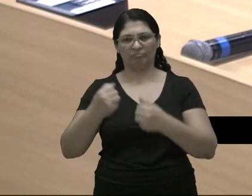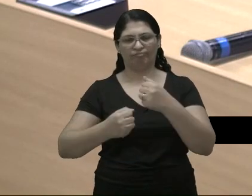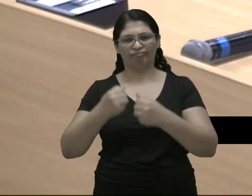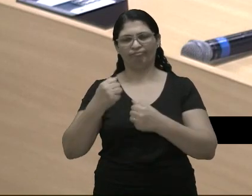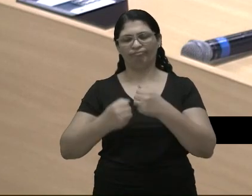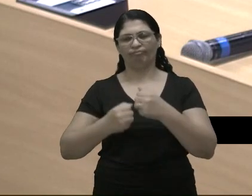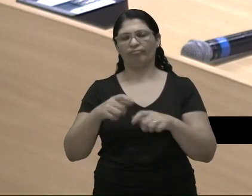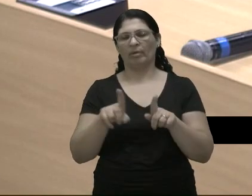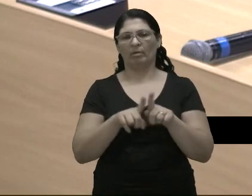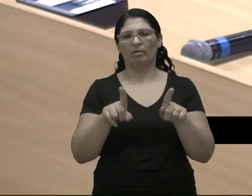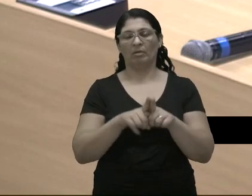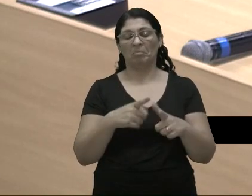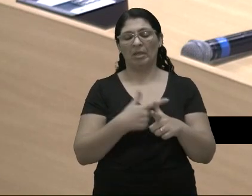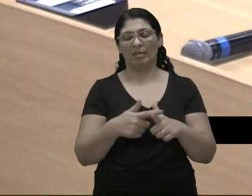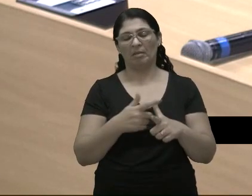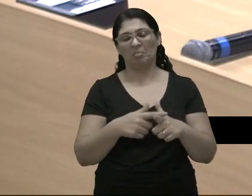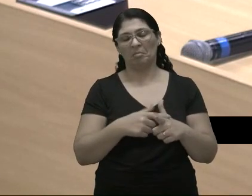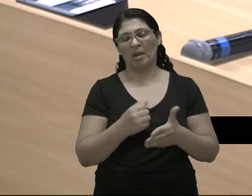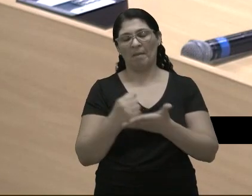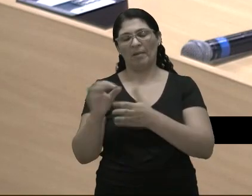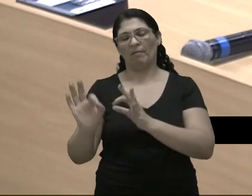manutenção.